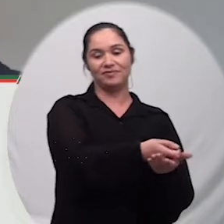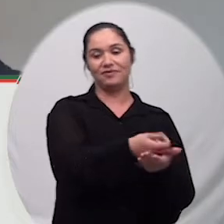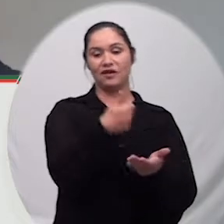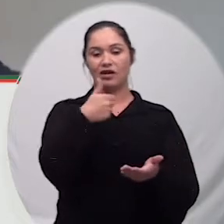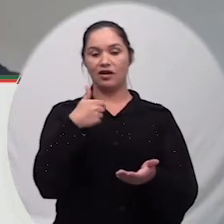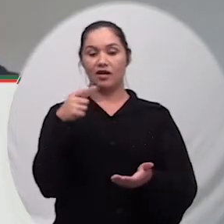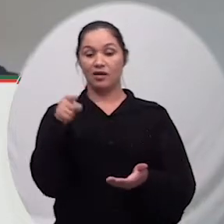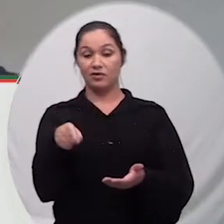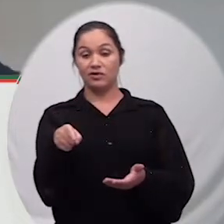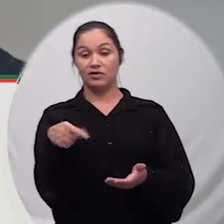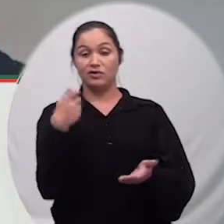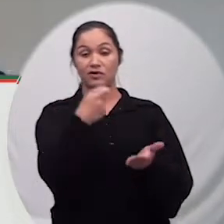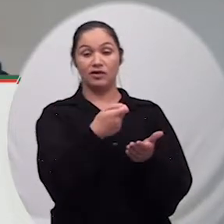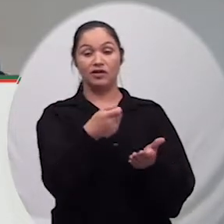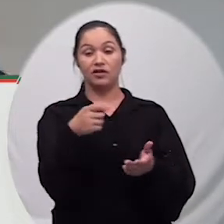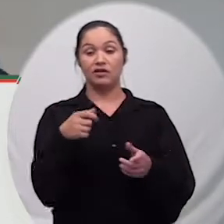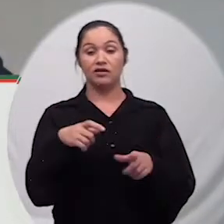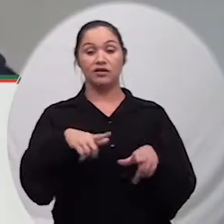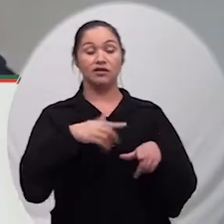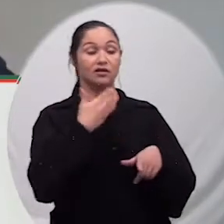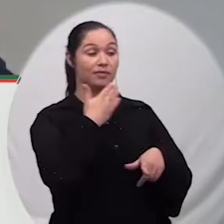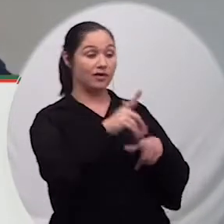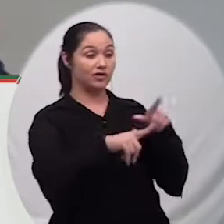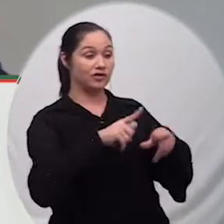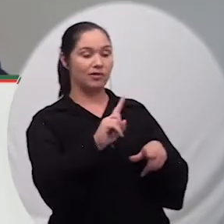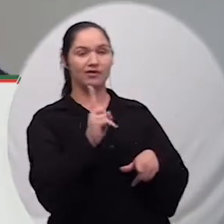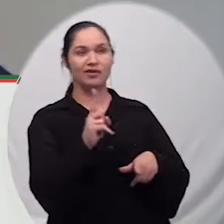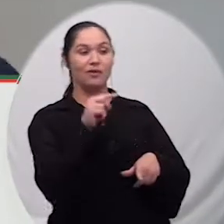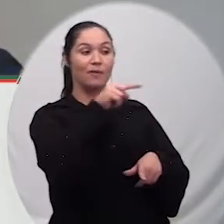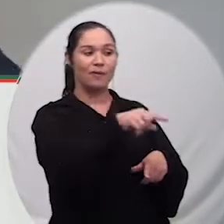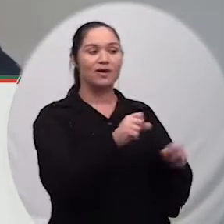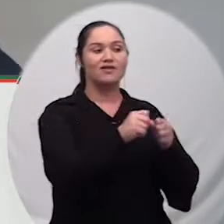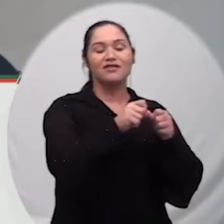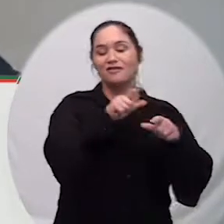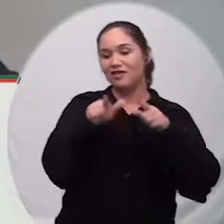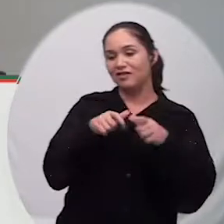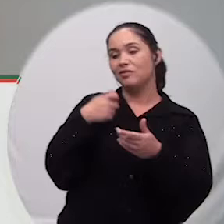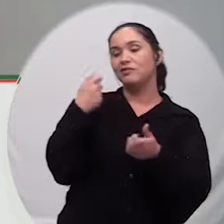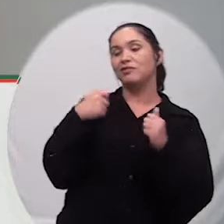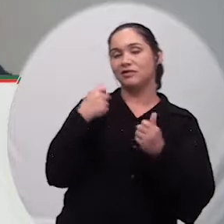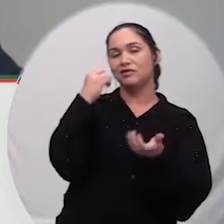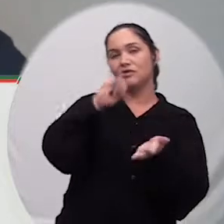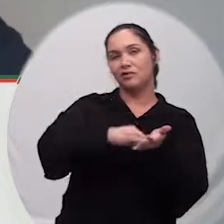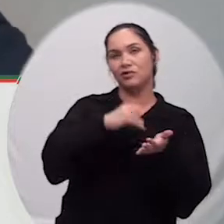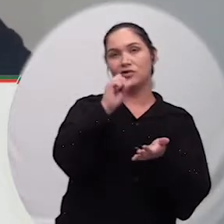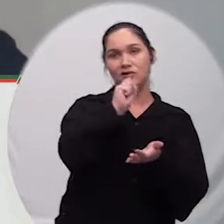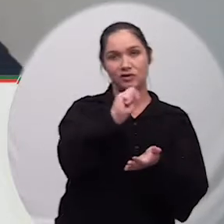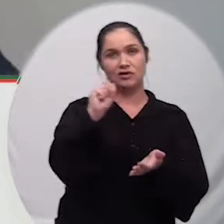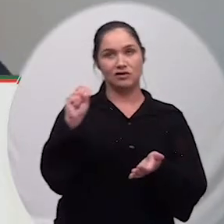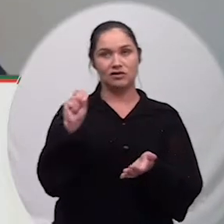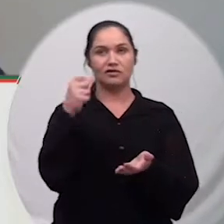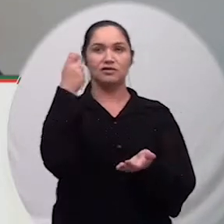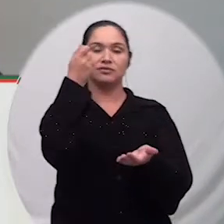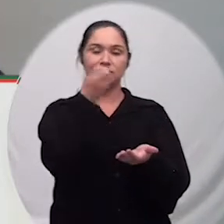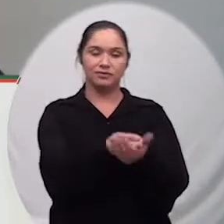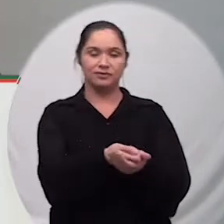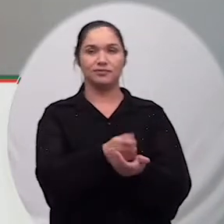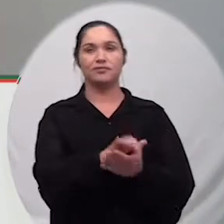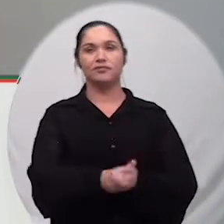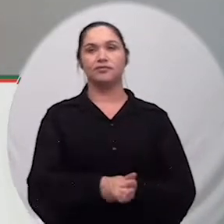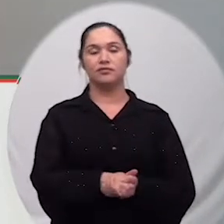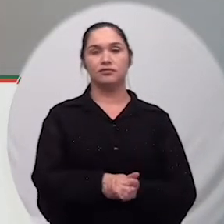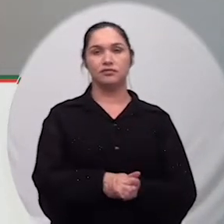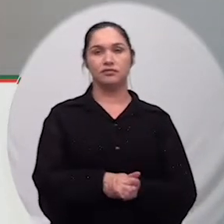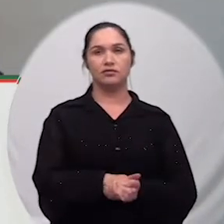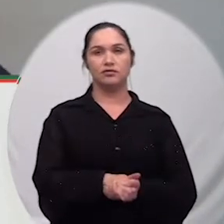do contribuinte. Todos nós vamos lá e todos os dias pedindo e pagando isso. Você, estou